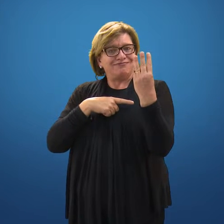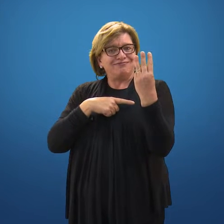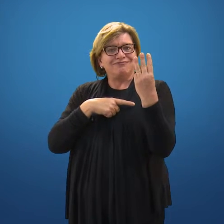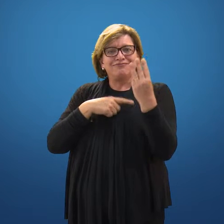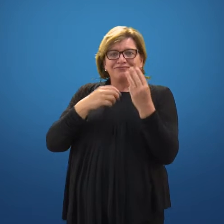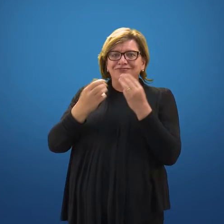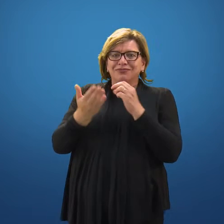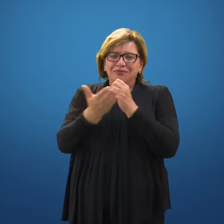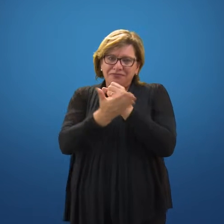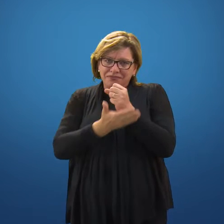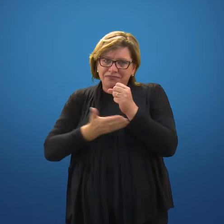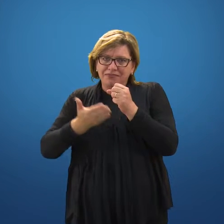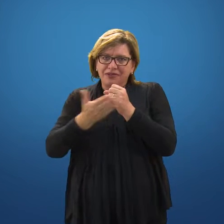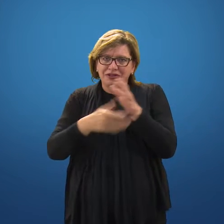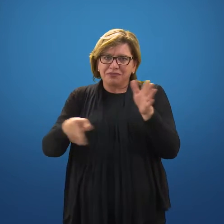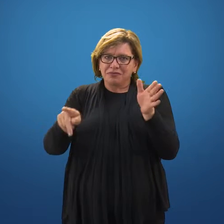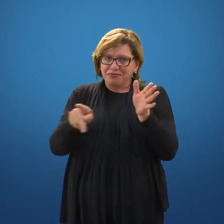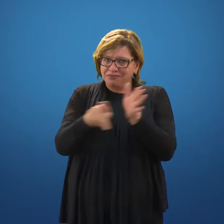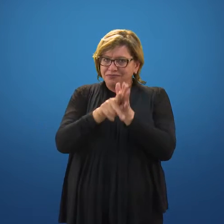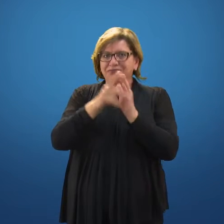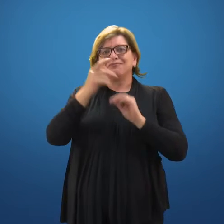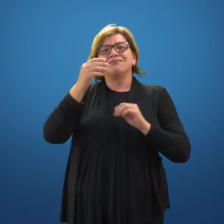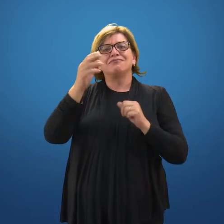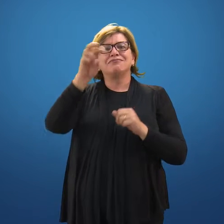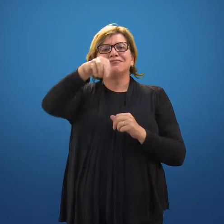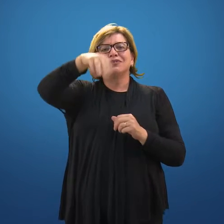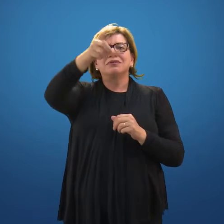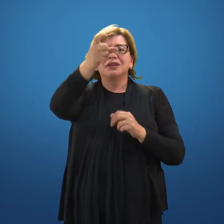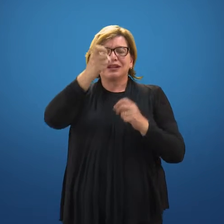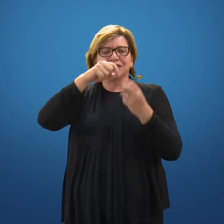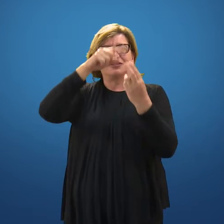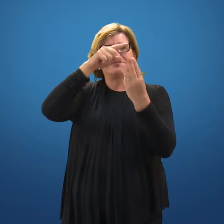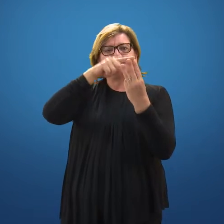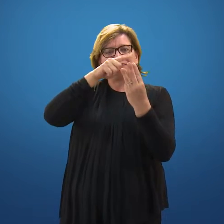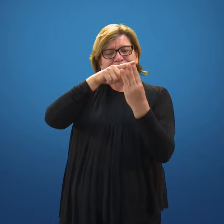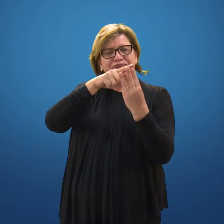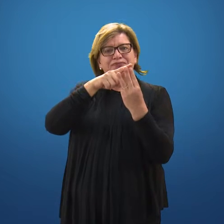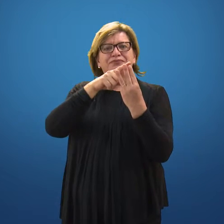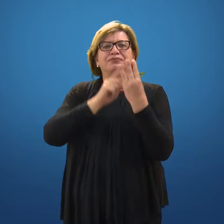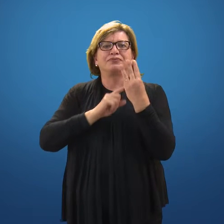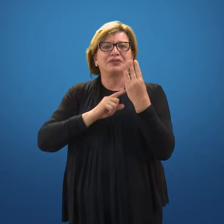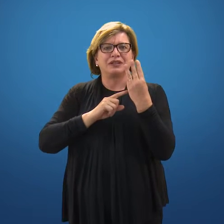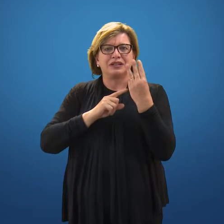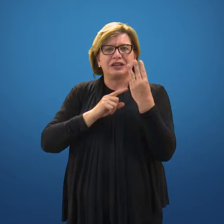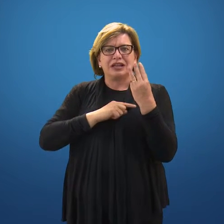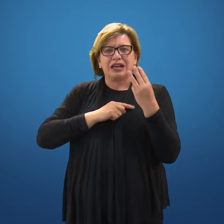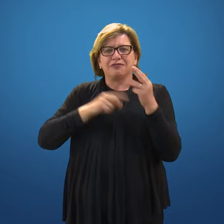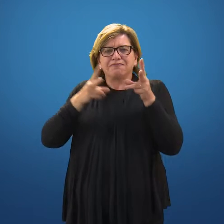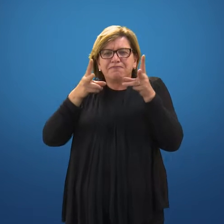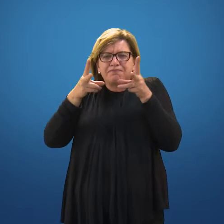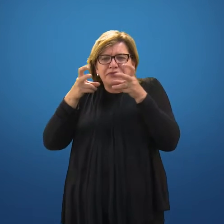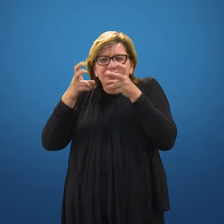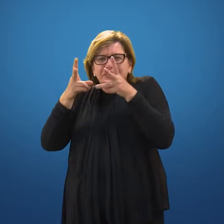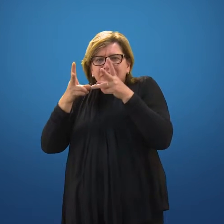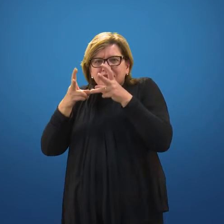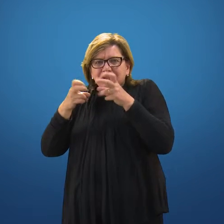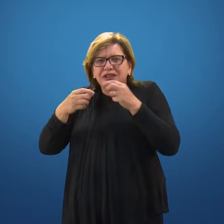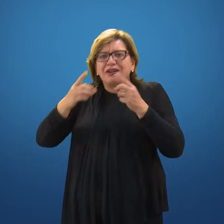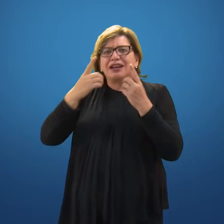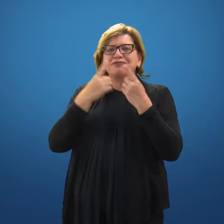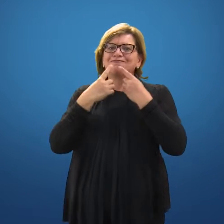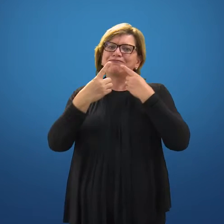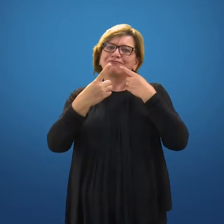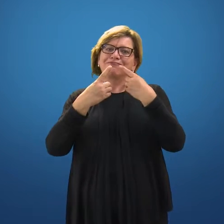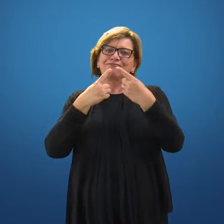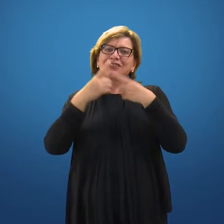que embasam a teoria sociológica de Marx, consiste, primeiro, na sua perspectiva dialética